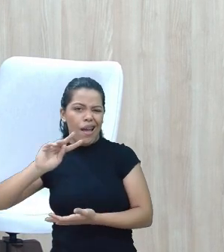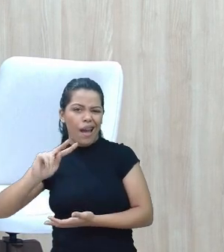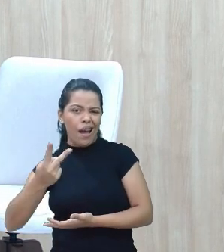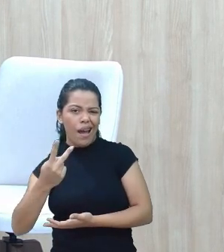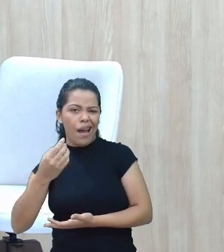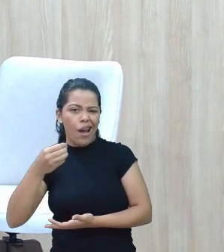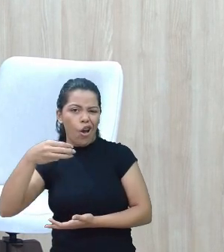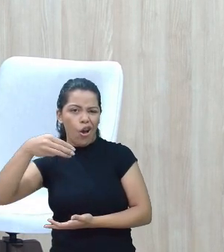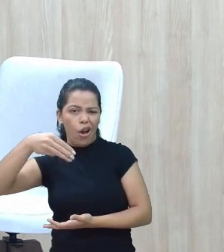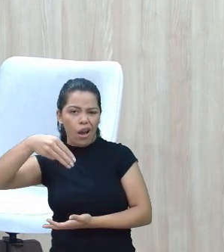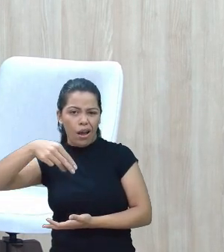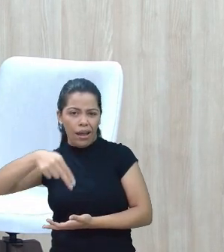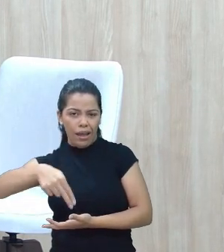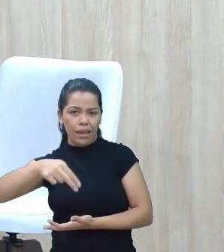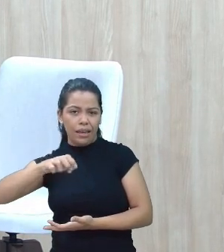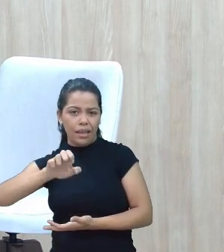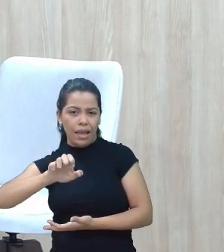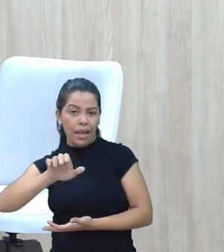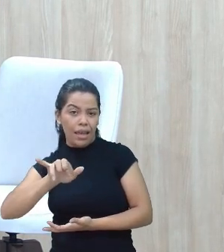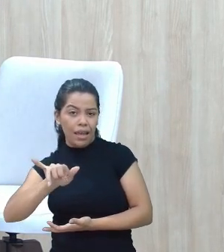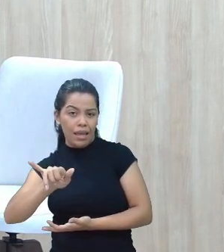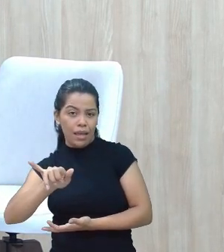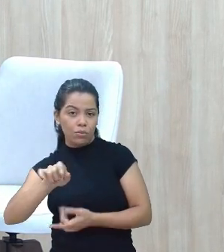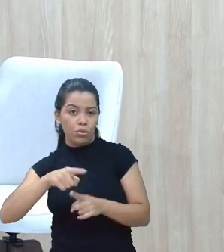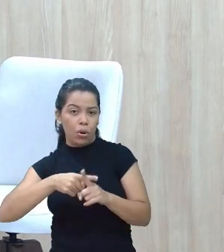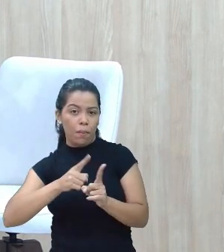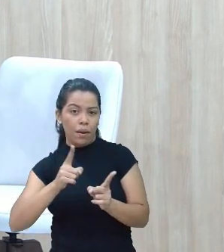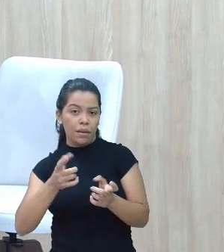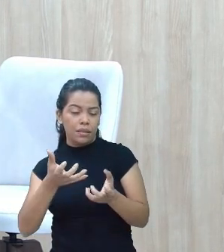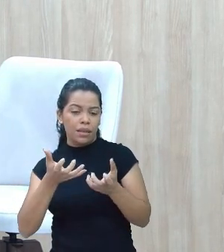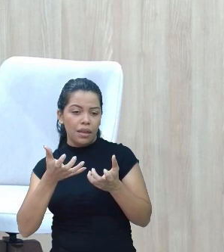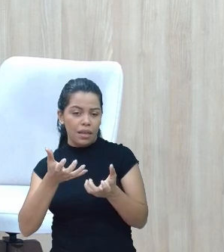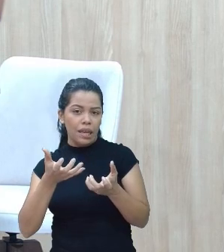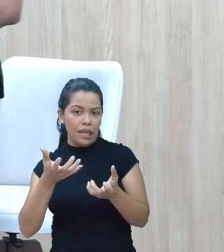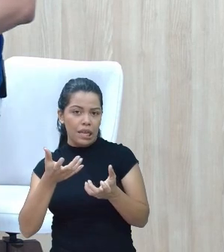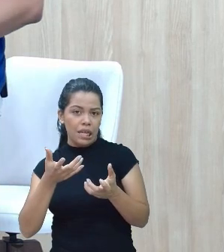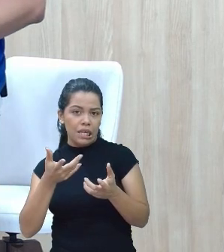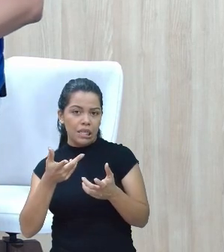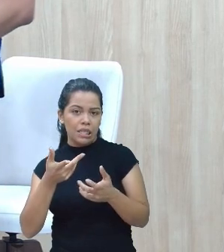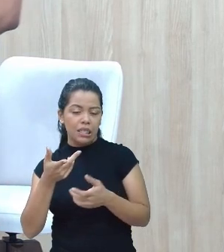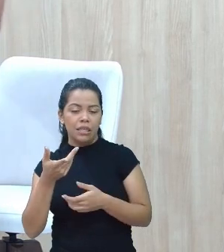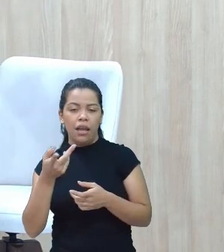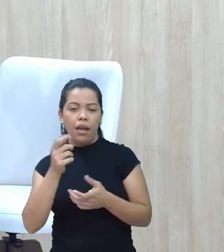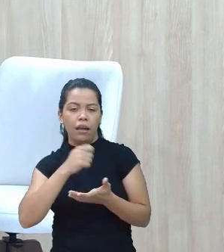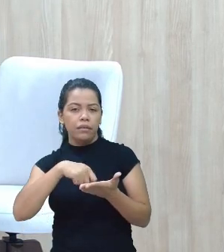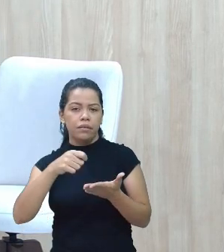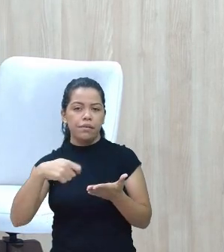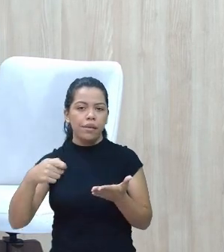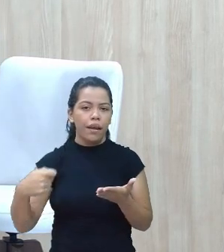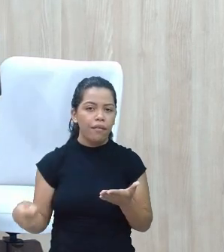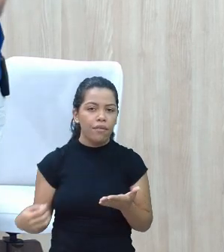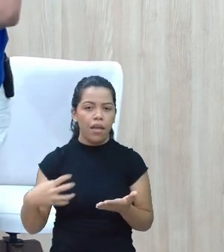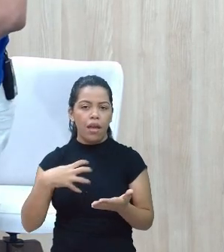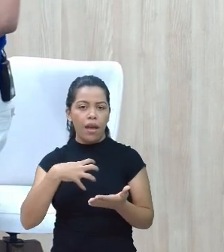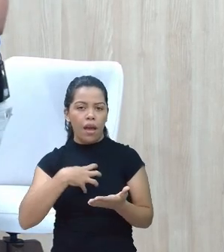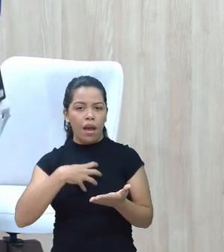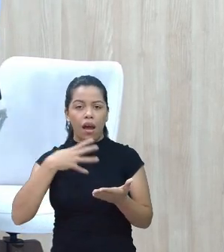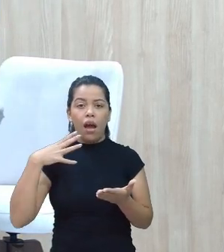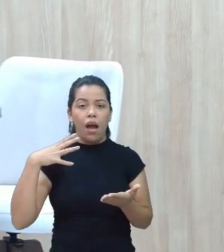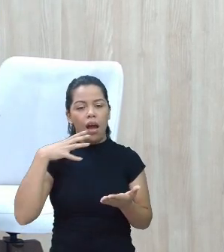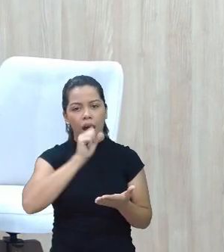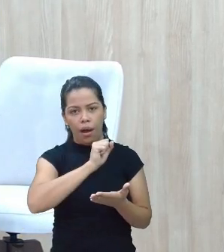H-O-N-E-Y. Mas aqui ele colocou de uma forma resumida para dizer mel, né? Salve Zé Vaqueiro. Mel. Ouvindo hoje, Zé